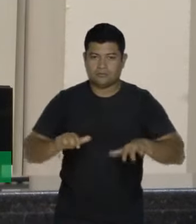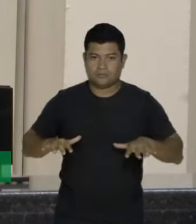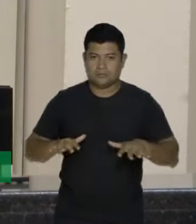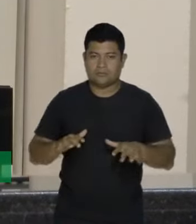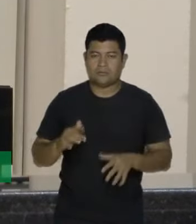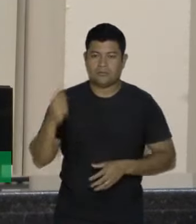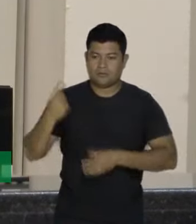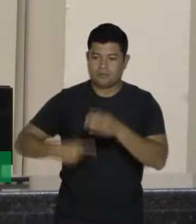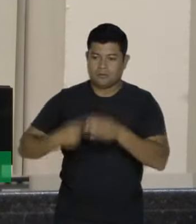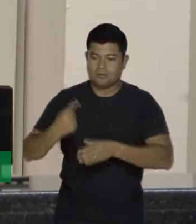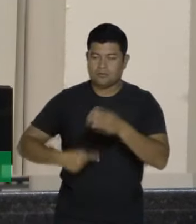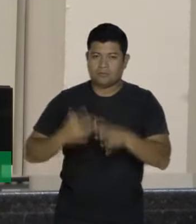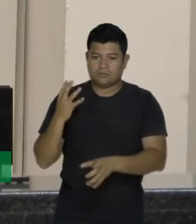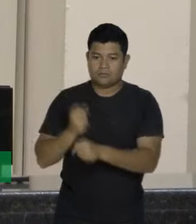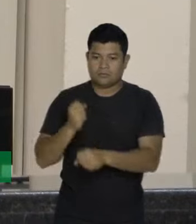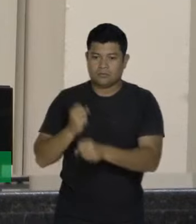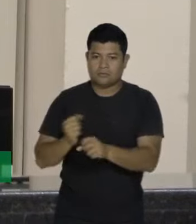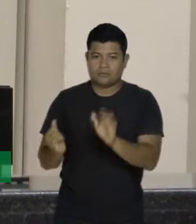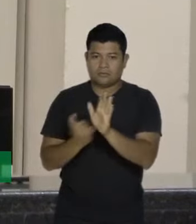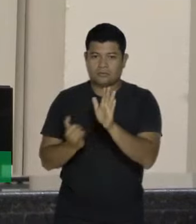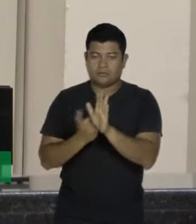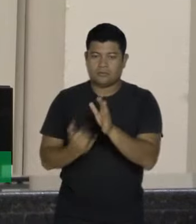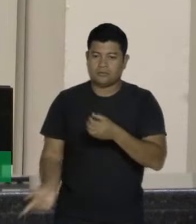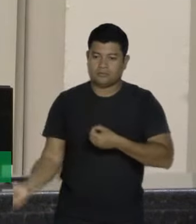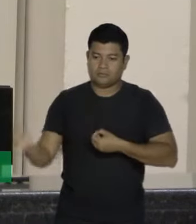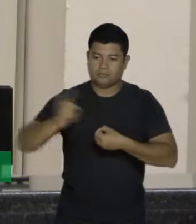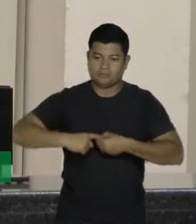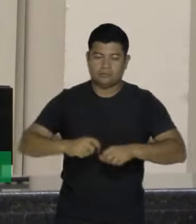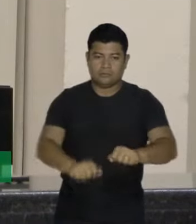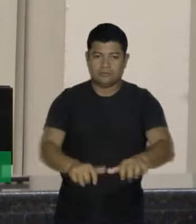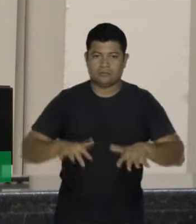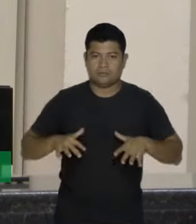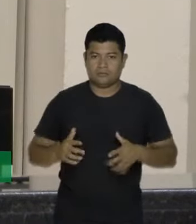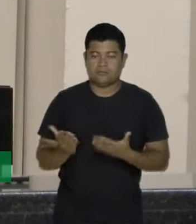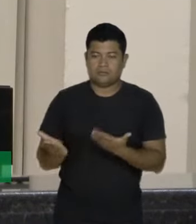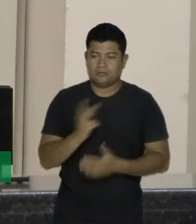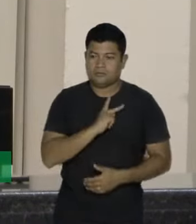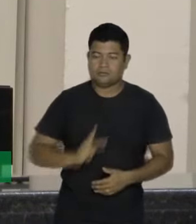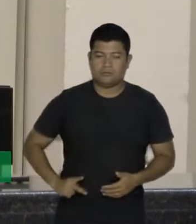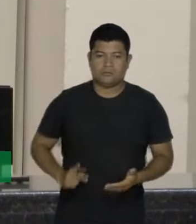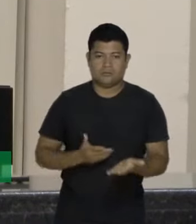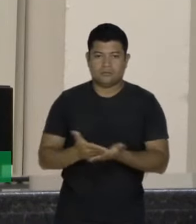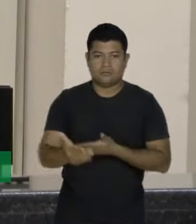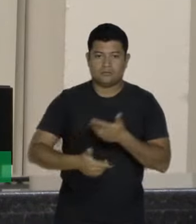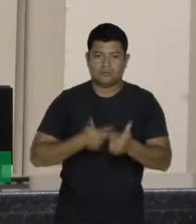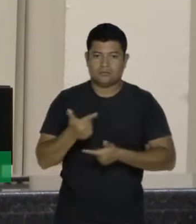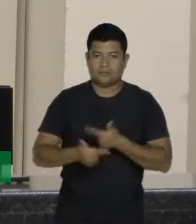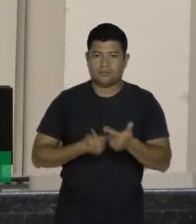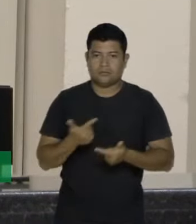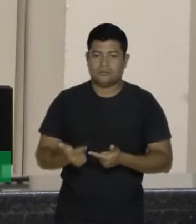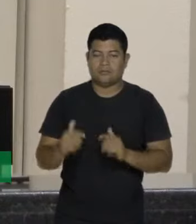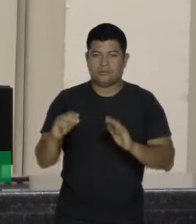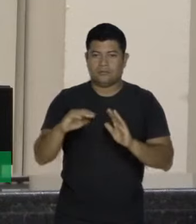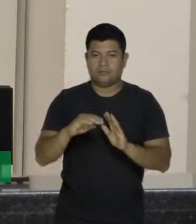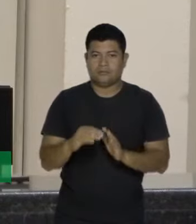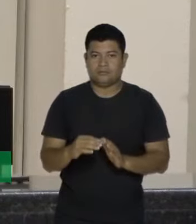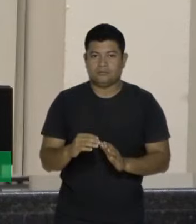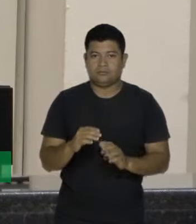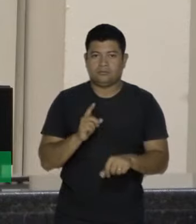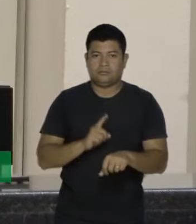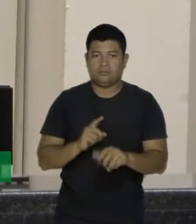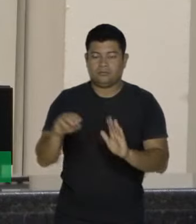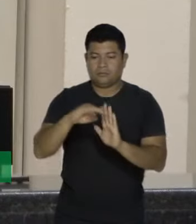Finanças e Tributação. Reaberta a sessão, o senhor presidente adentrou no próximo horário e, na ordem do dia, ex officio,